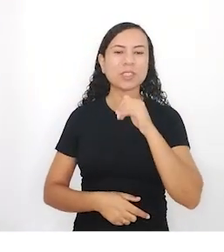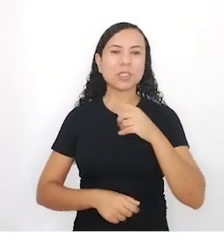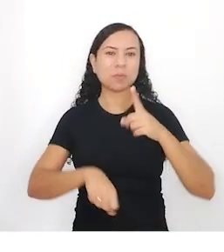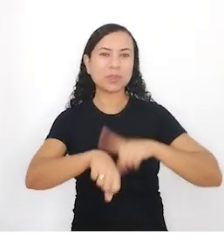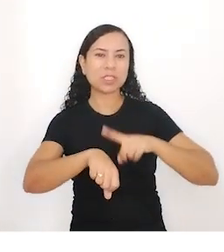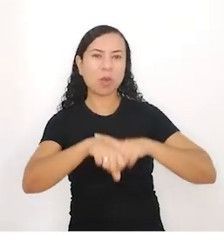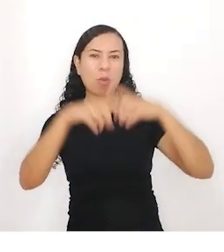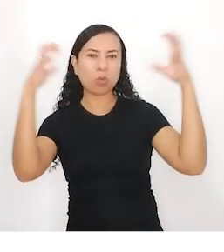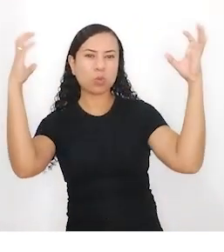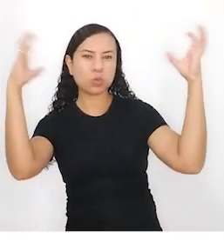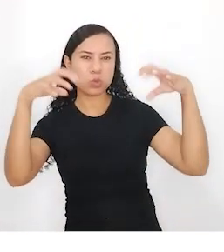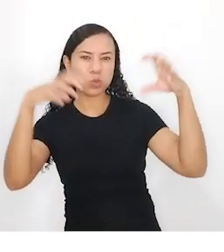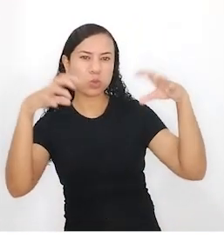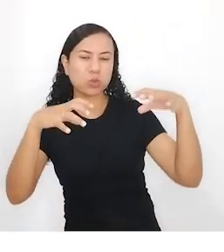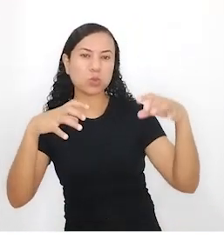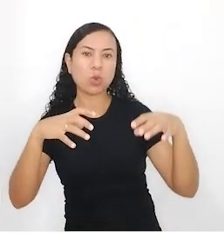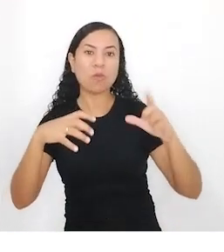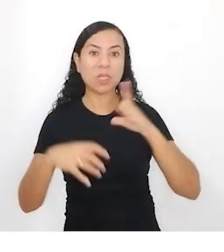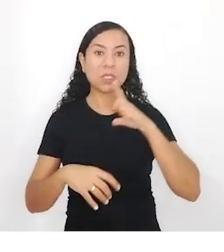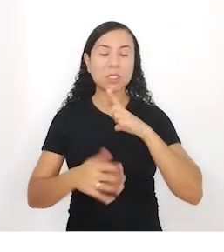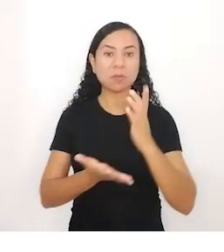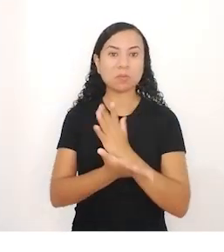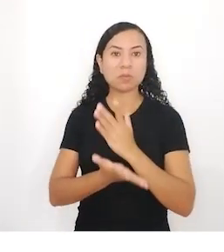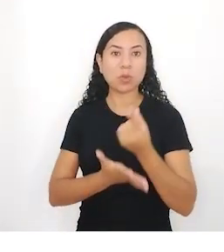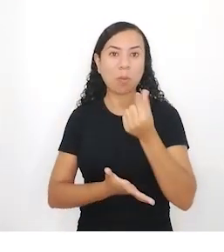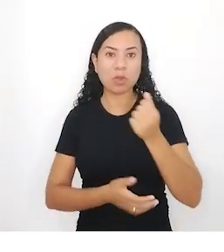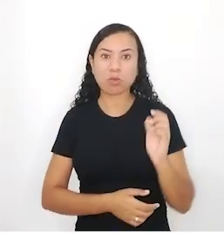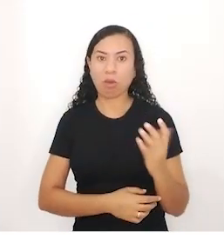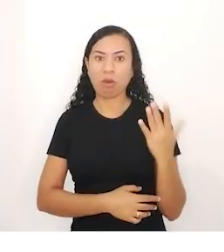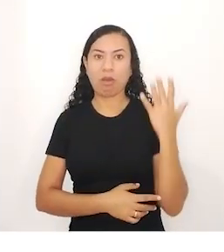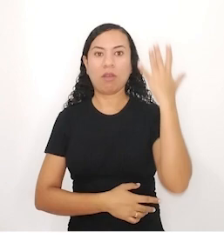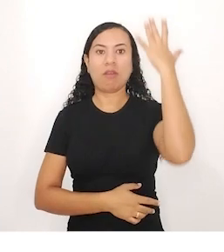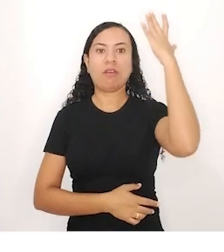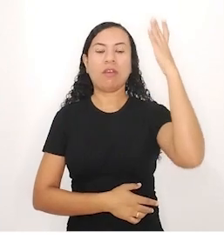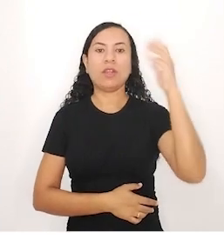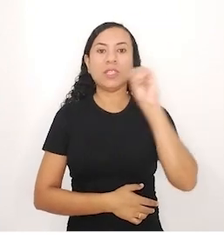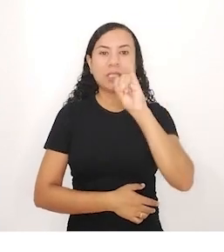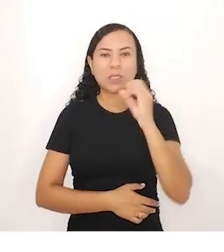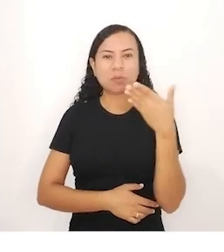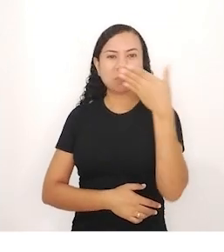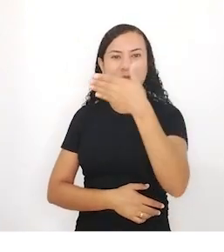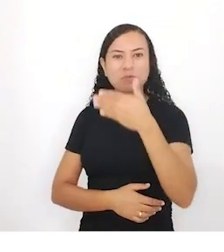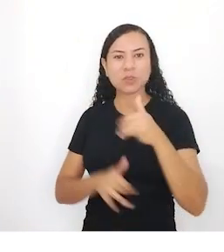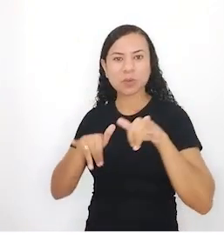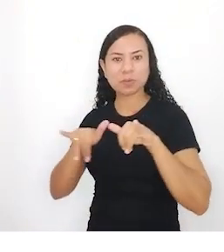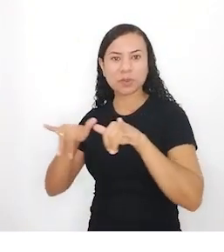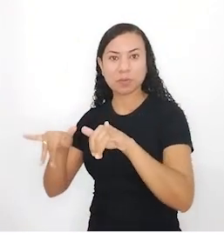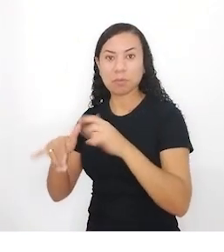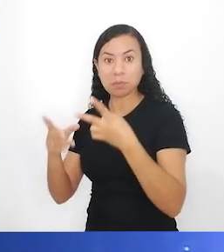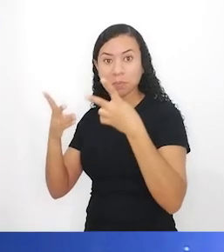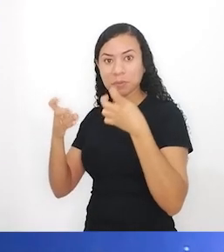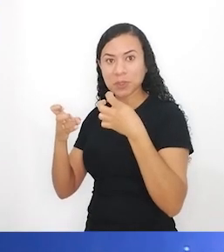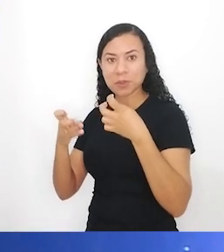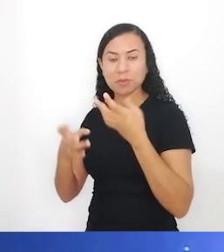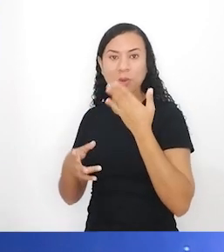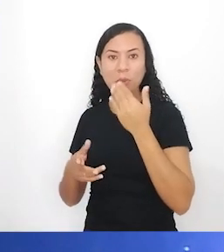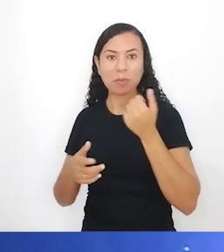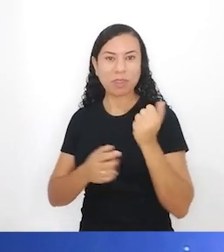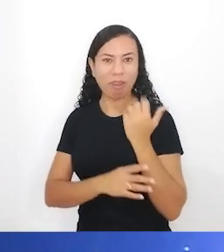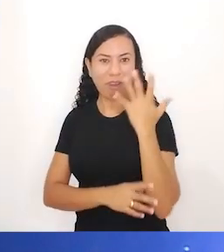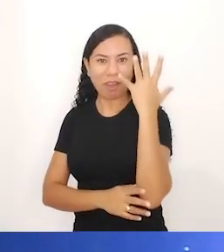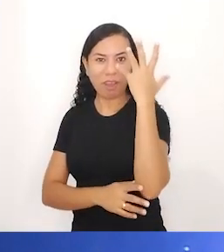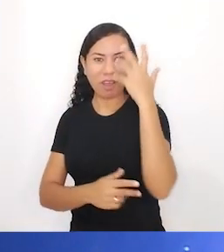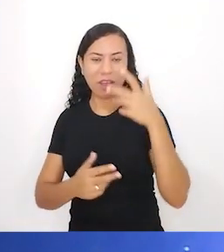chuva haja alteração no preço dos alimentos. Você já foi no mercado em alguma época de chuva em que não tinha algum vegetal de interesse?